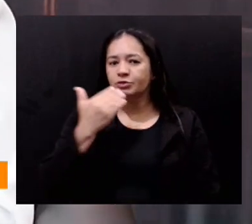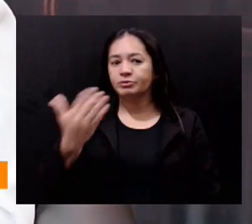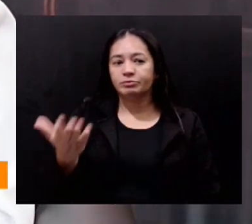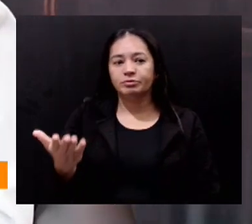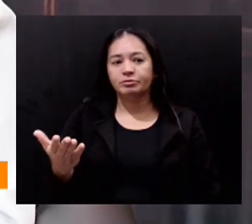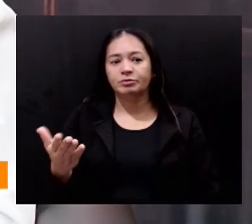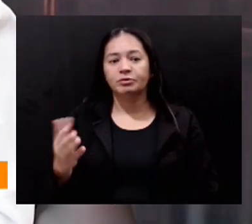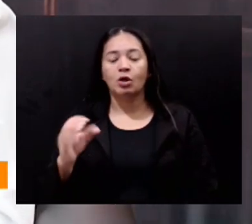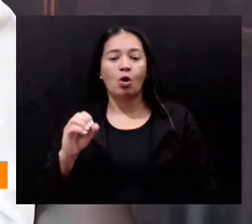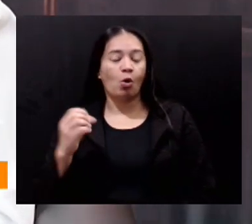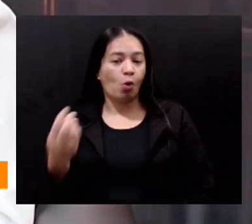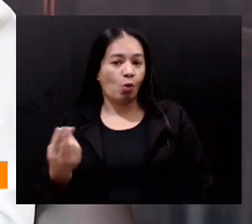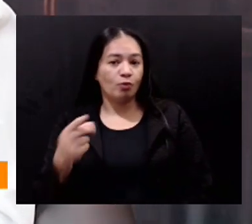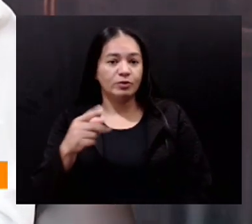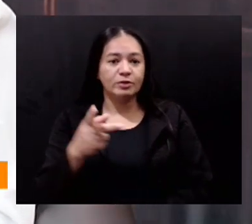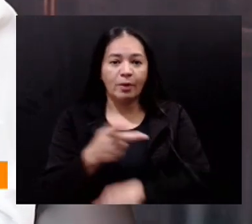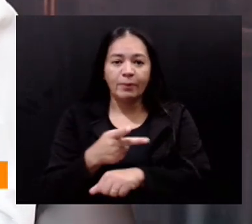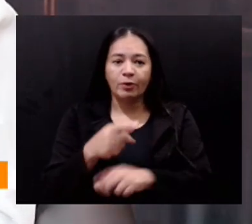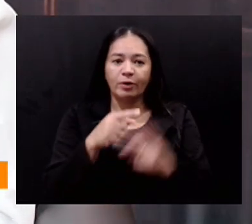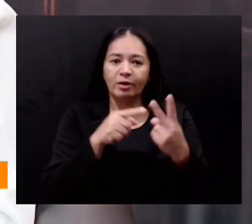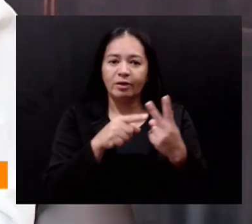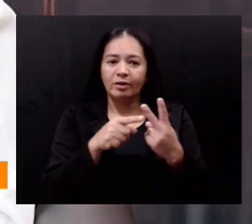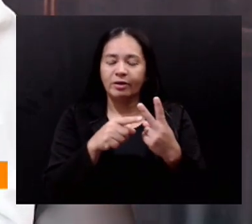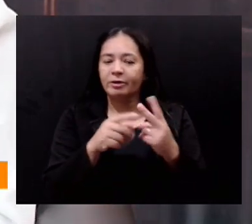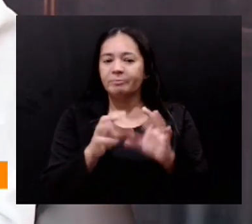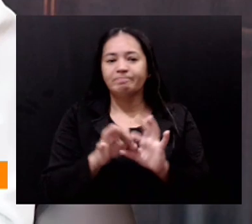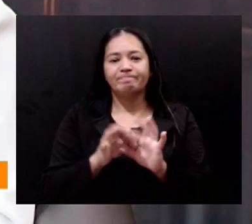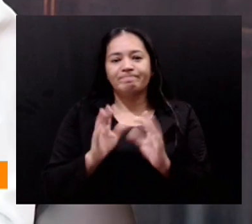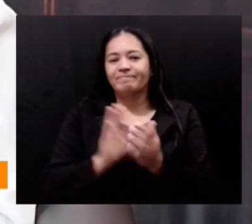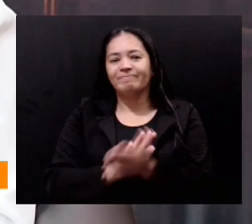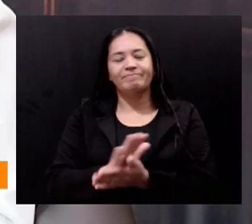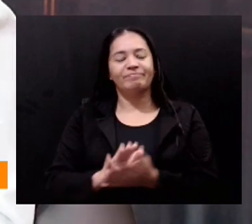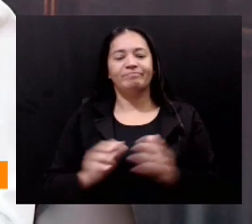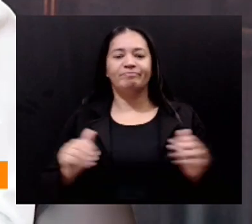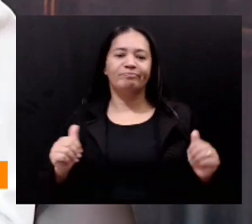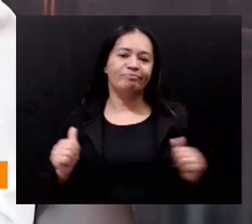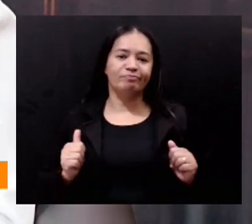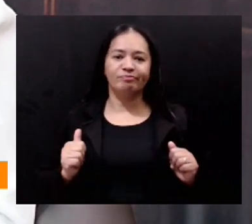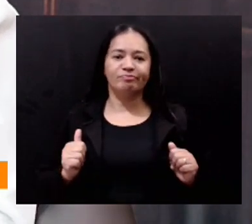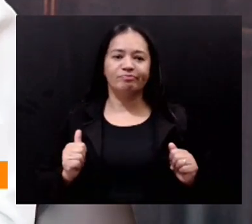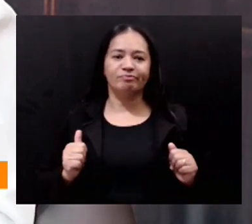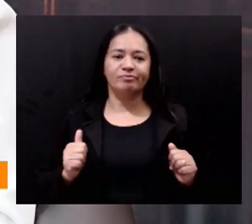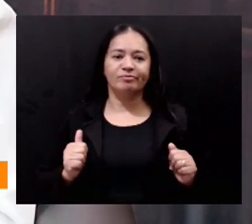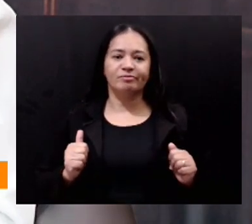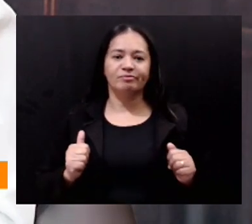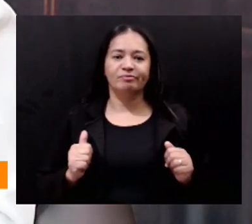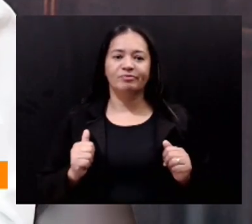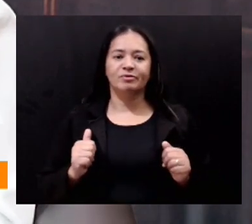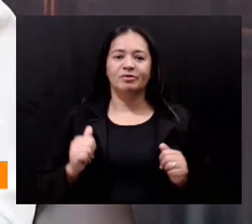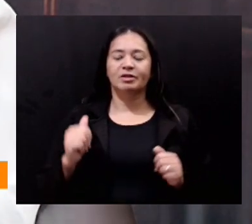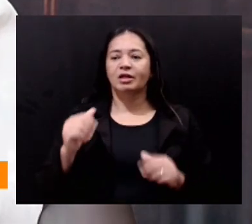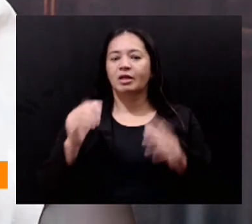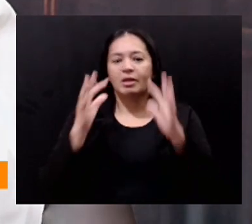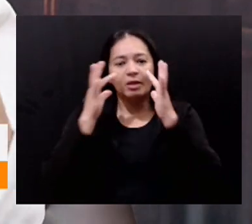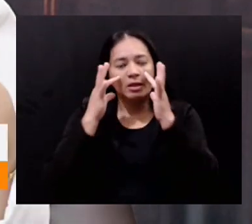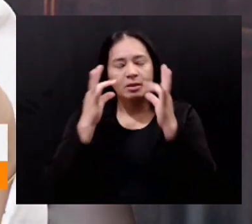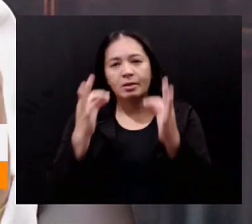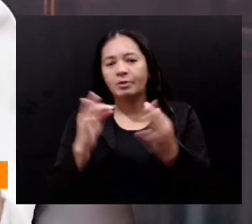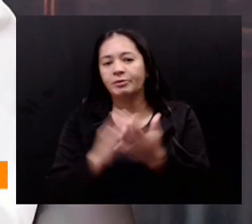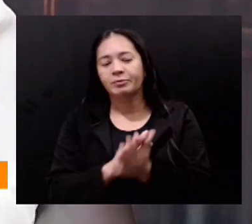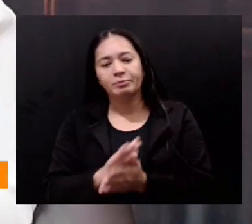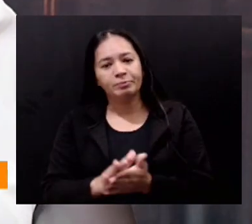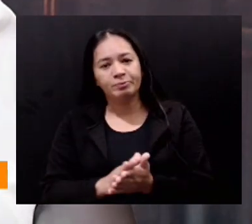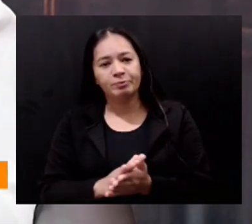busca a pessoa, ela não está disponível, né. Nunca tem aquela escuta, ela nunca, tem